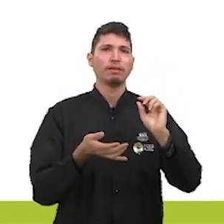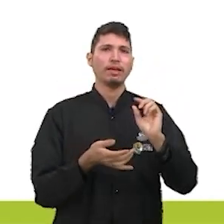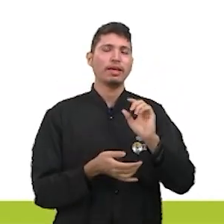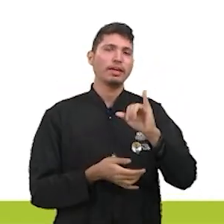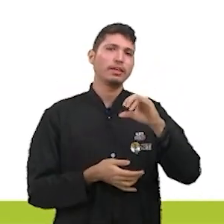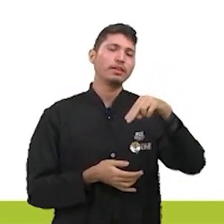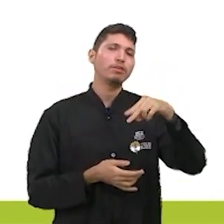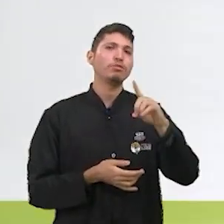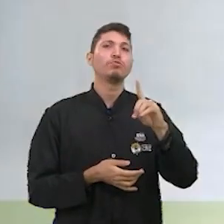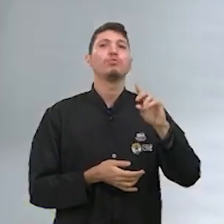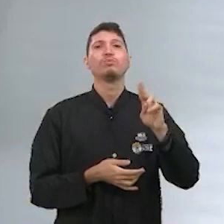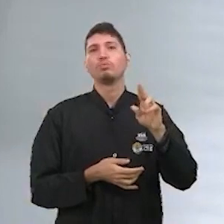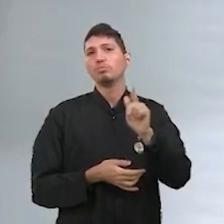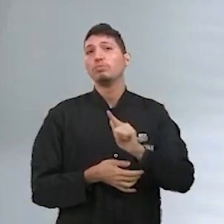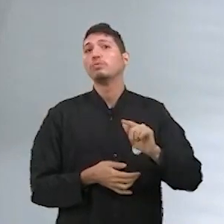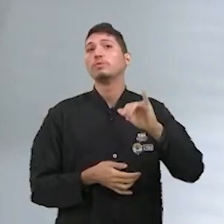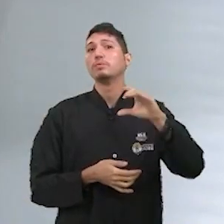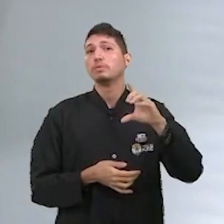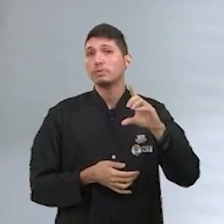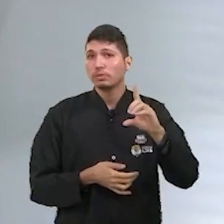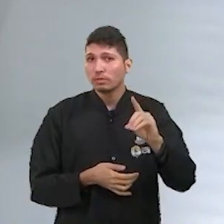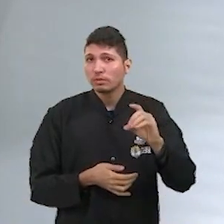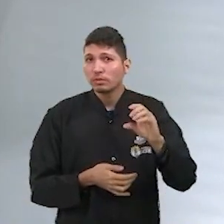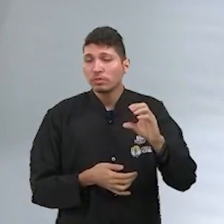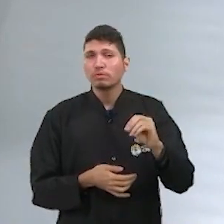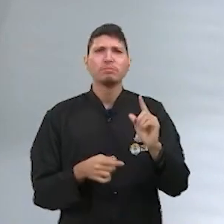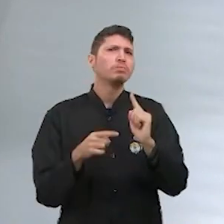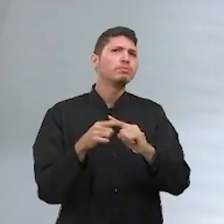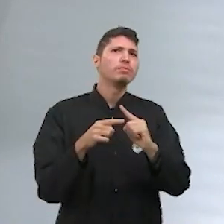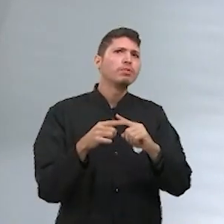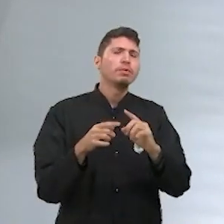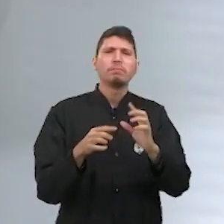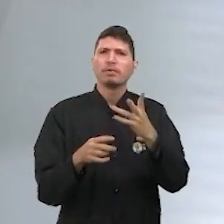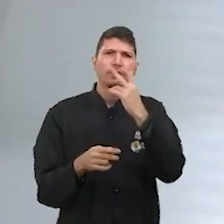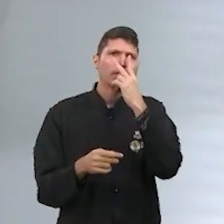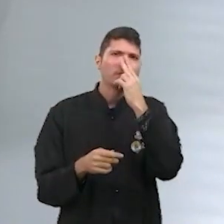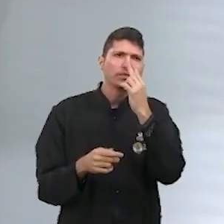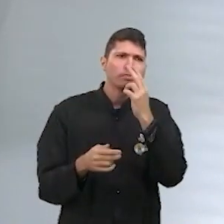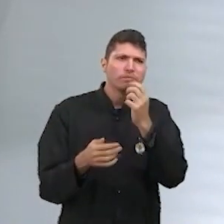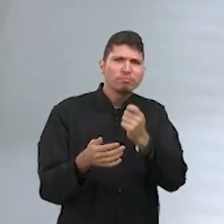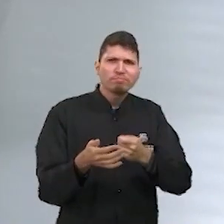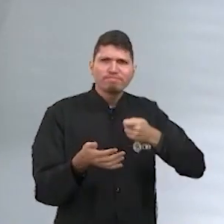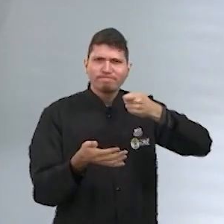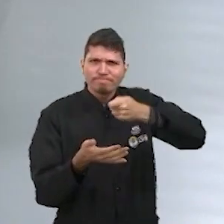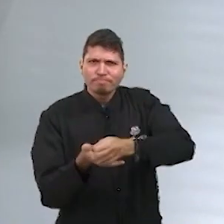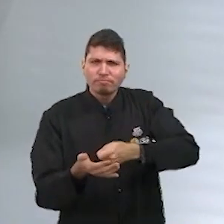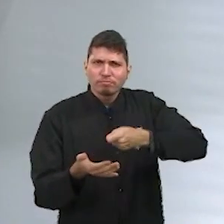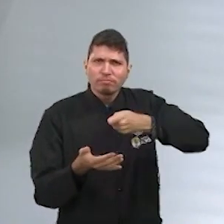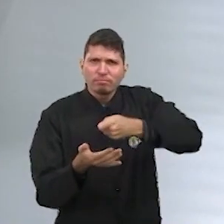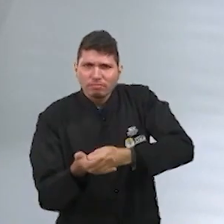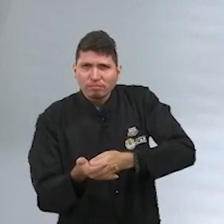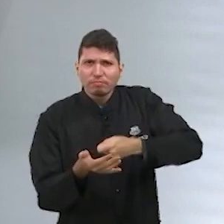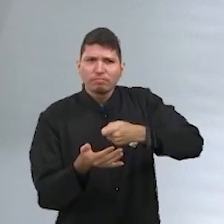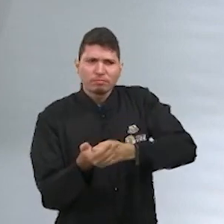é como se estivesse forçando essa interação acontecer entre as